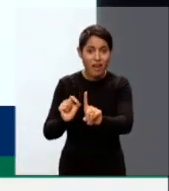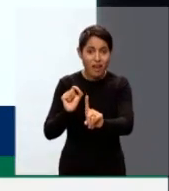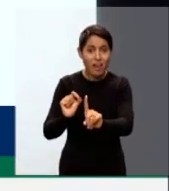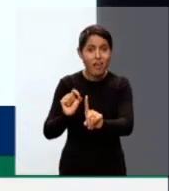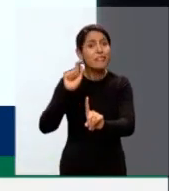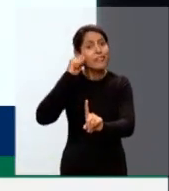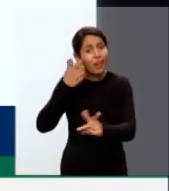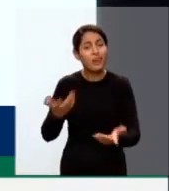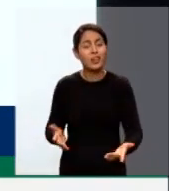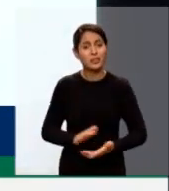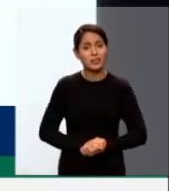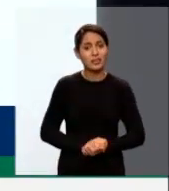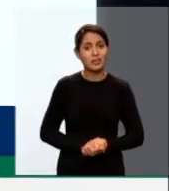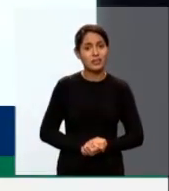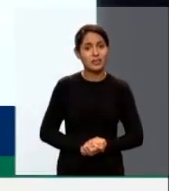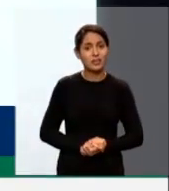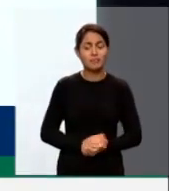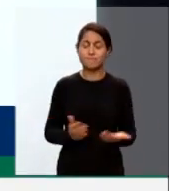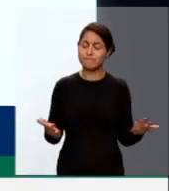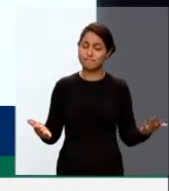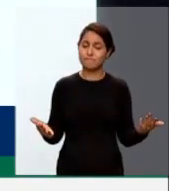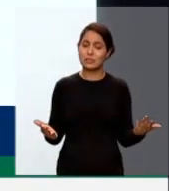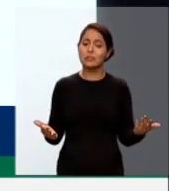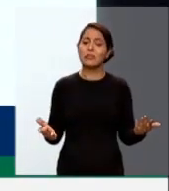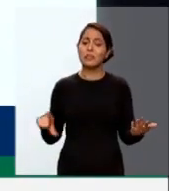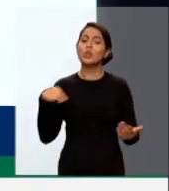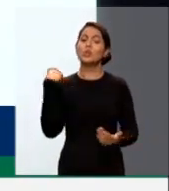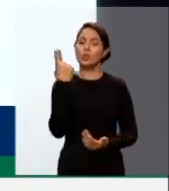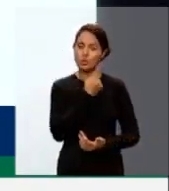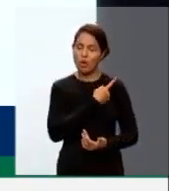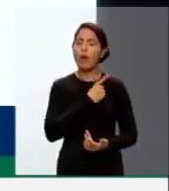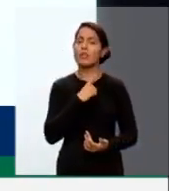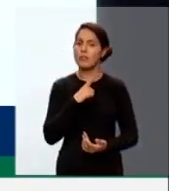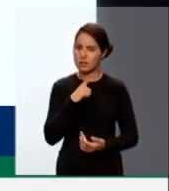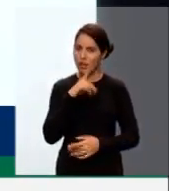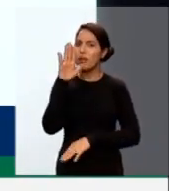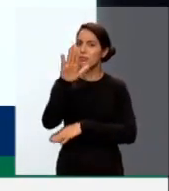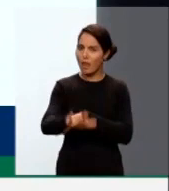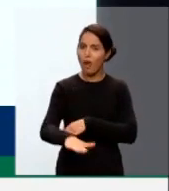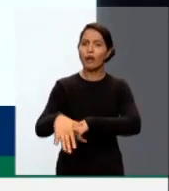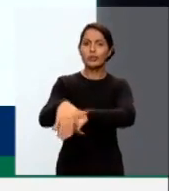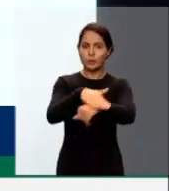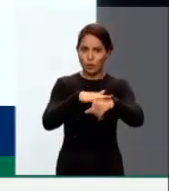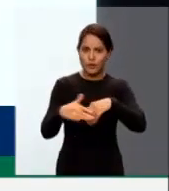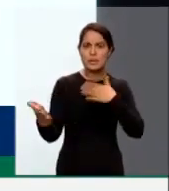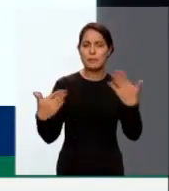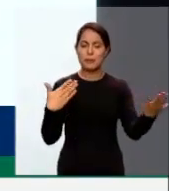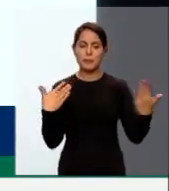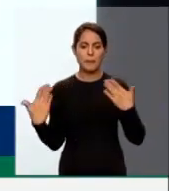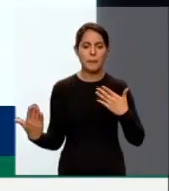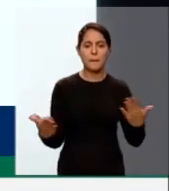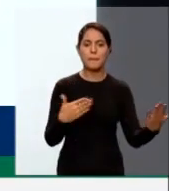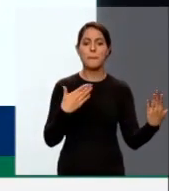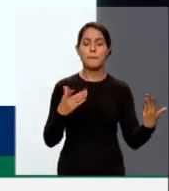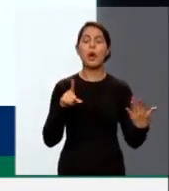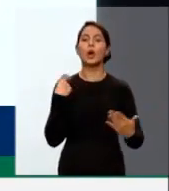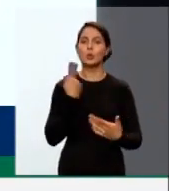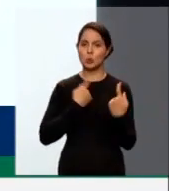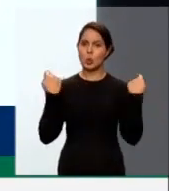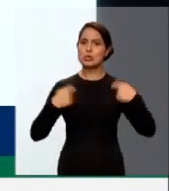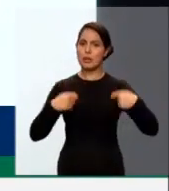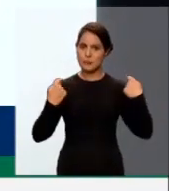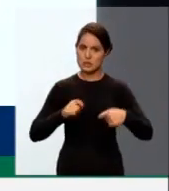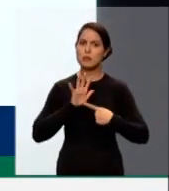são negras. Bom, acho que a gente vai ter uma boa tarde de conversa, porque não dá para ignorar o